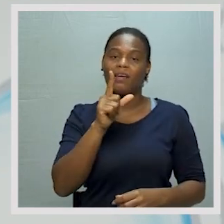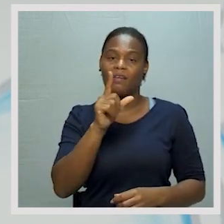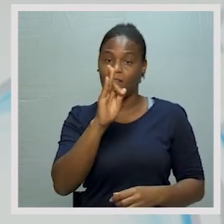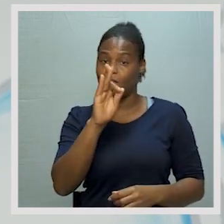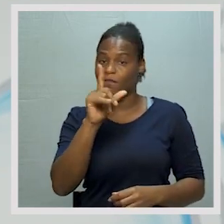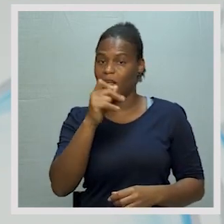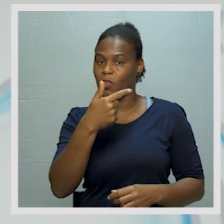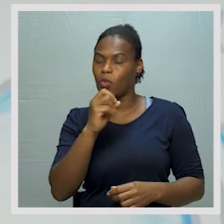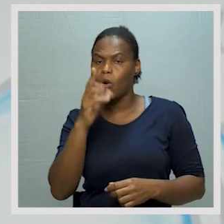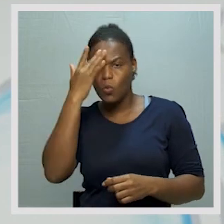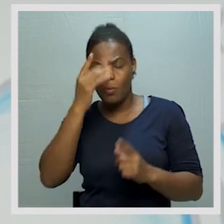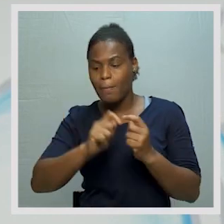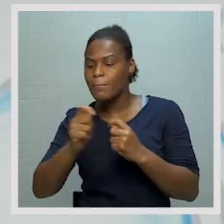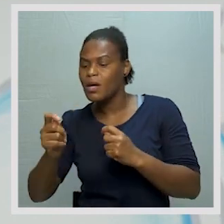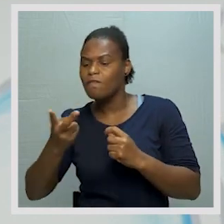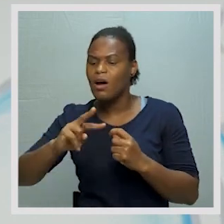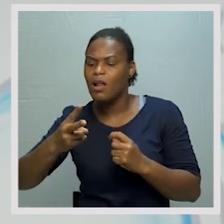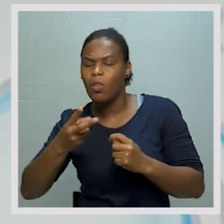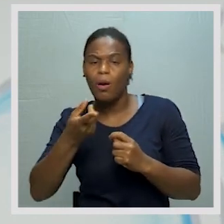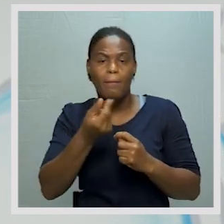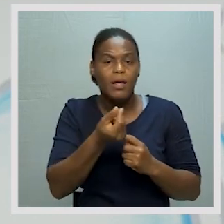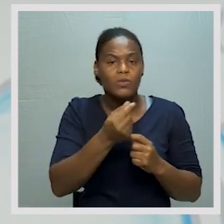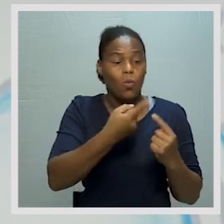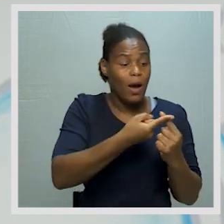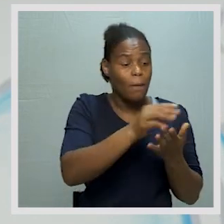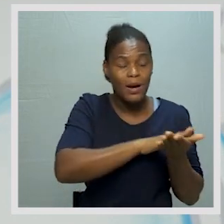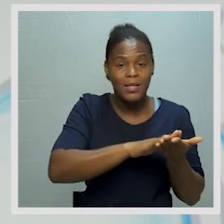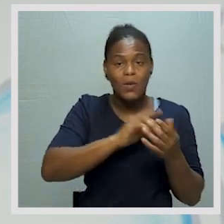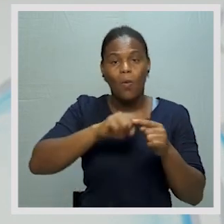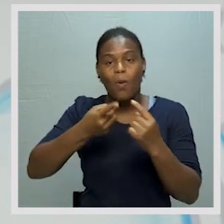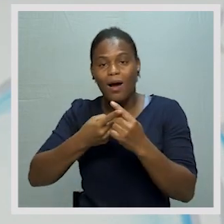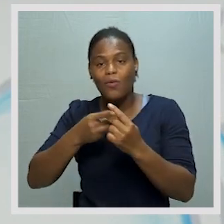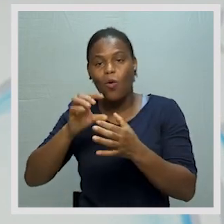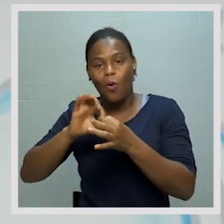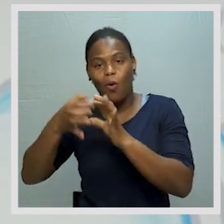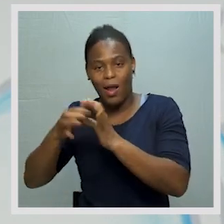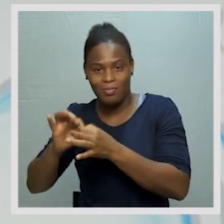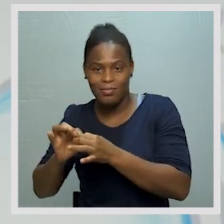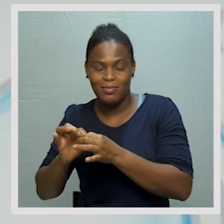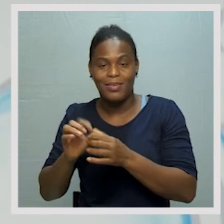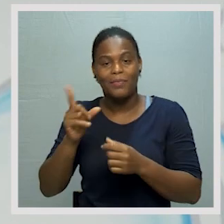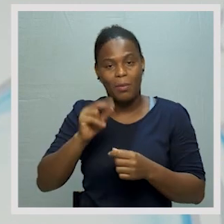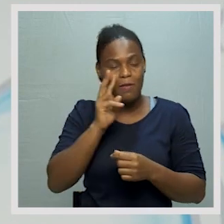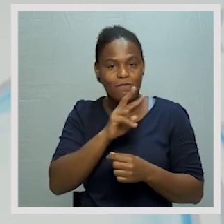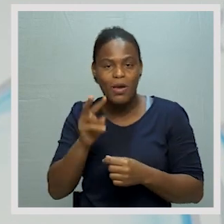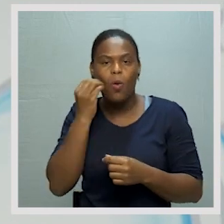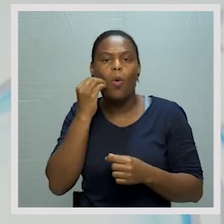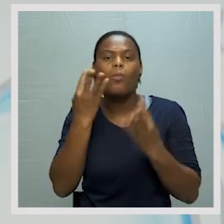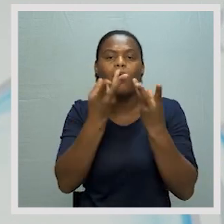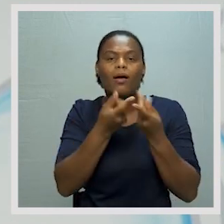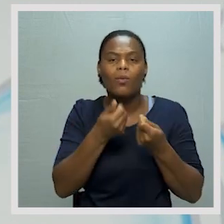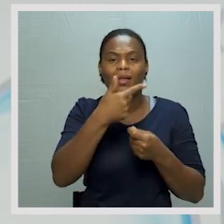um índice que mede a variação de preços entre o ano base e o ano corrente. E vimos também como é